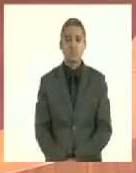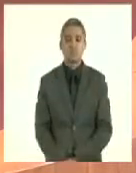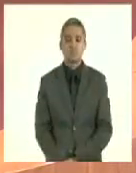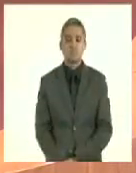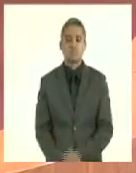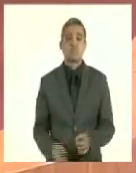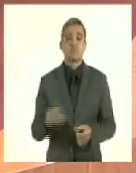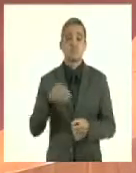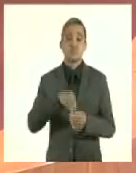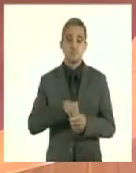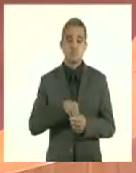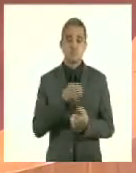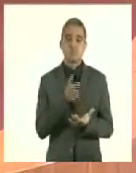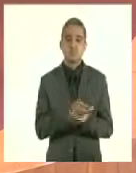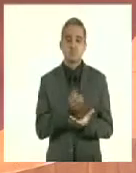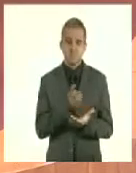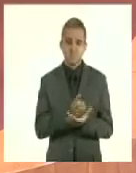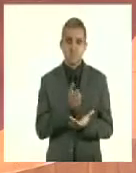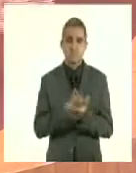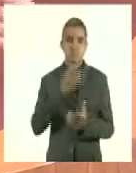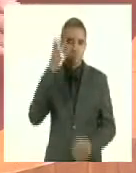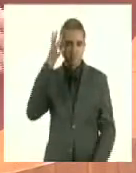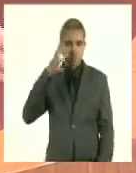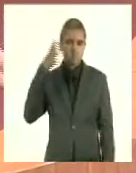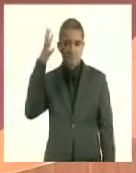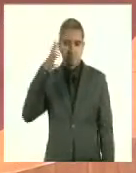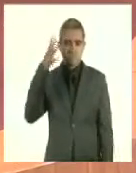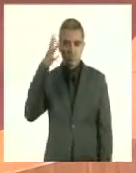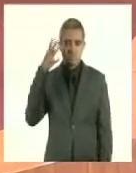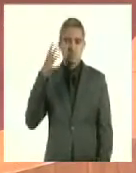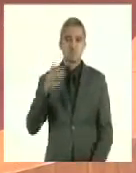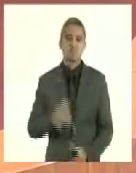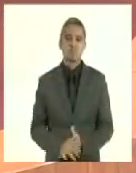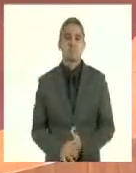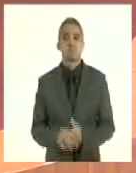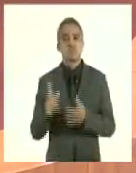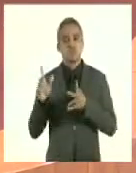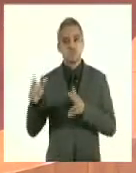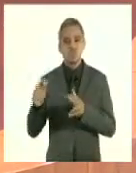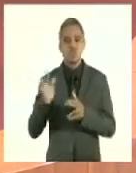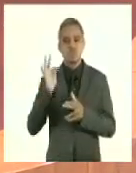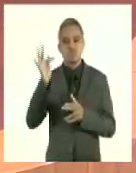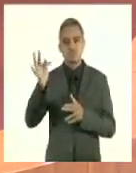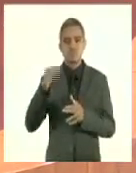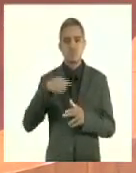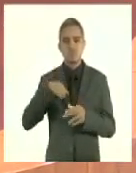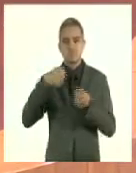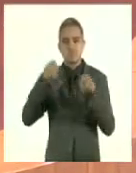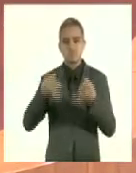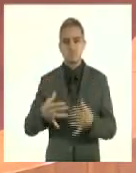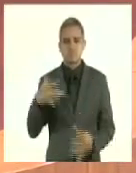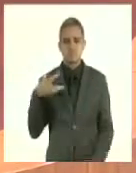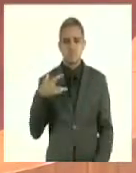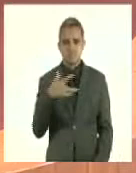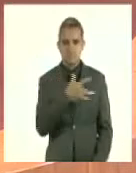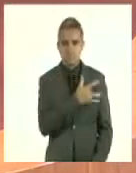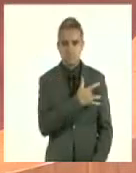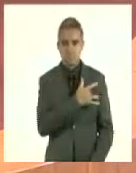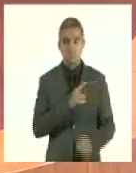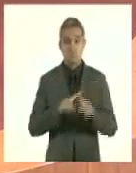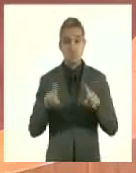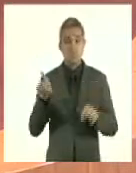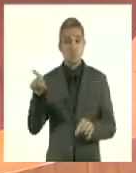Dentro do mesmo diapasão, como vou falar da saúde. Mas o deputado Wellington, ele